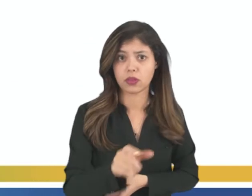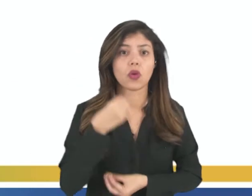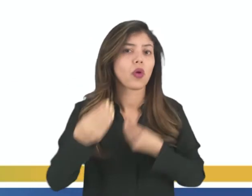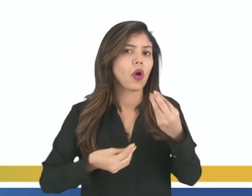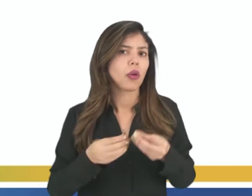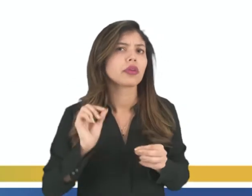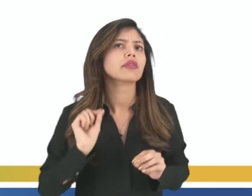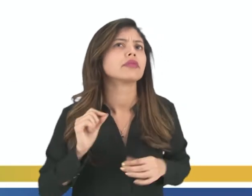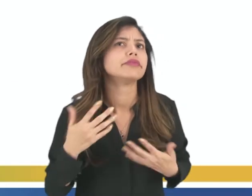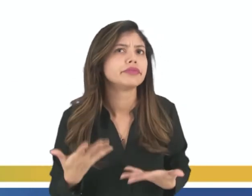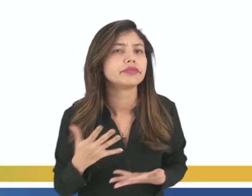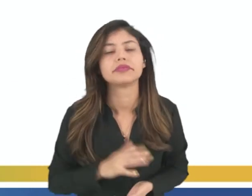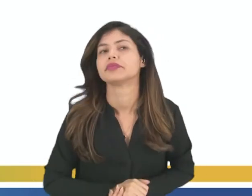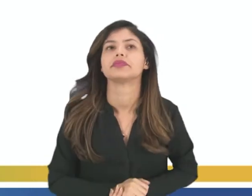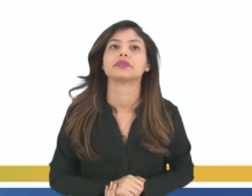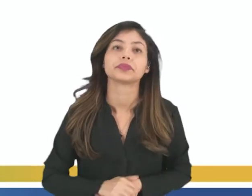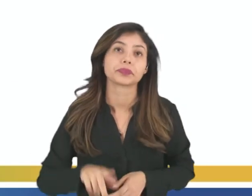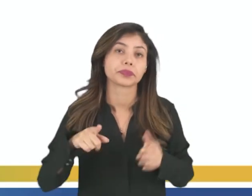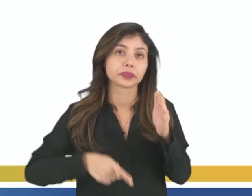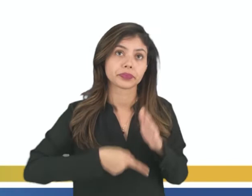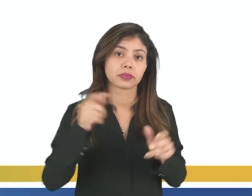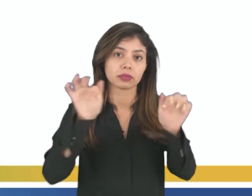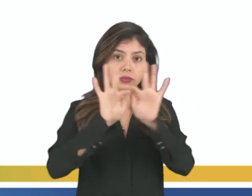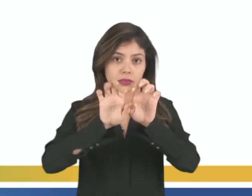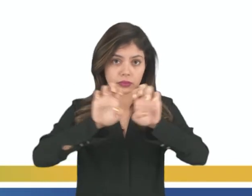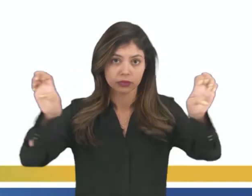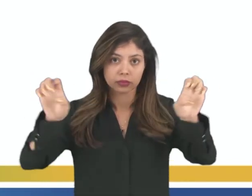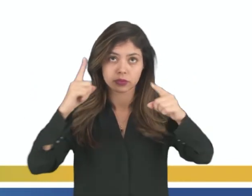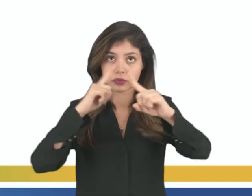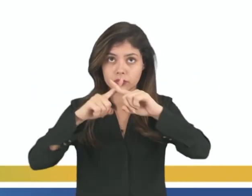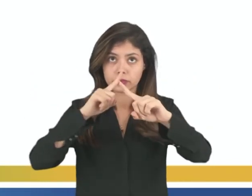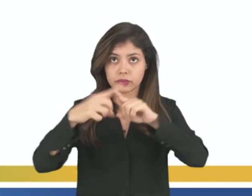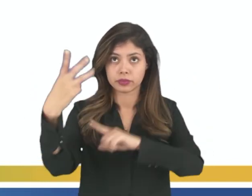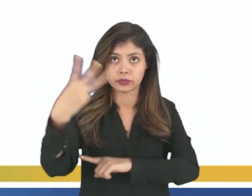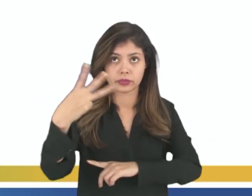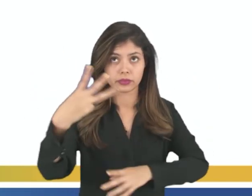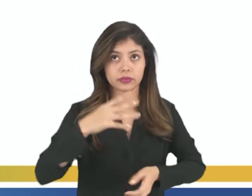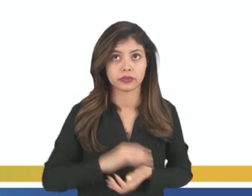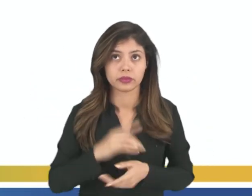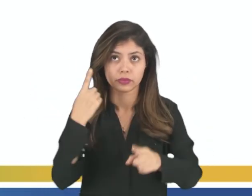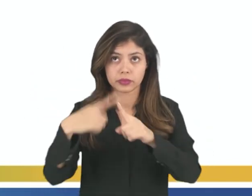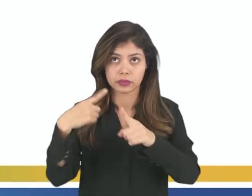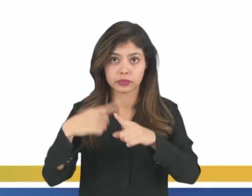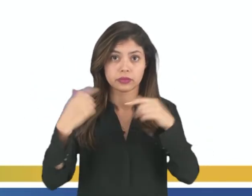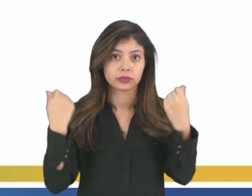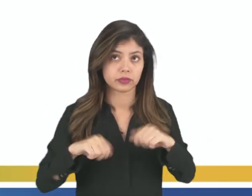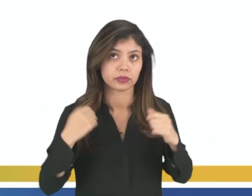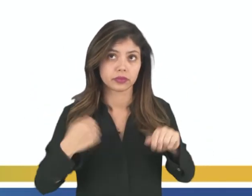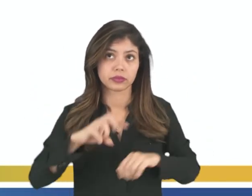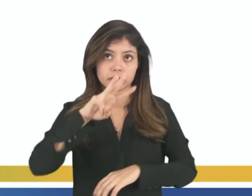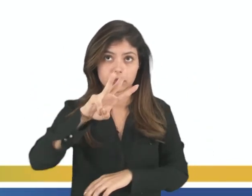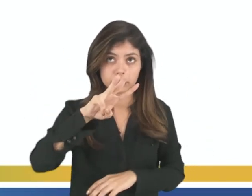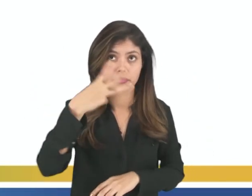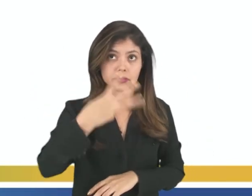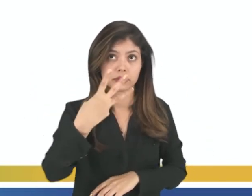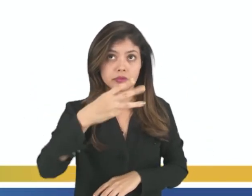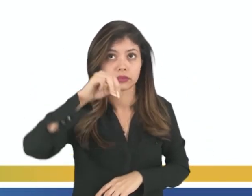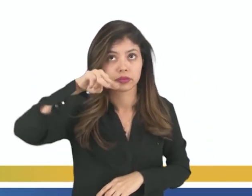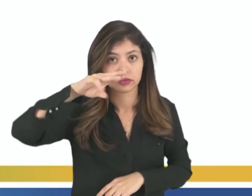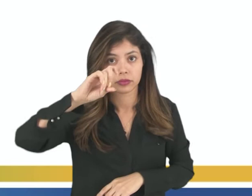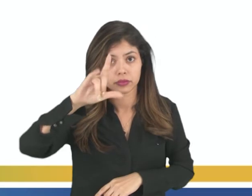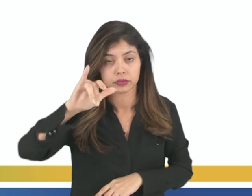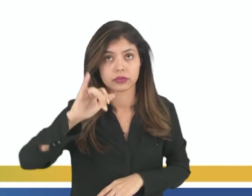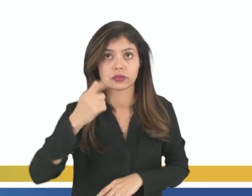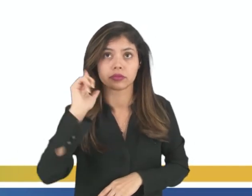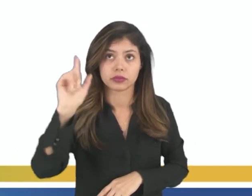fica? Olha só. A primeira equação eu precisei multiplicar por 3, porque eu precisava de 3 mols de acetileno, e